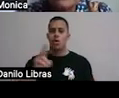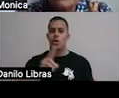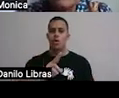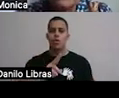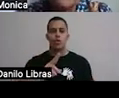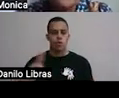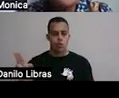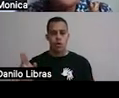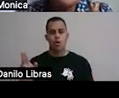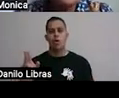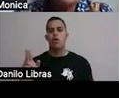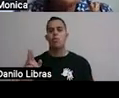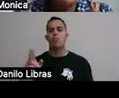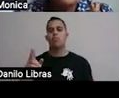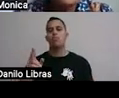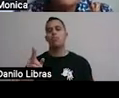no laboratório.